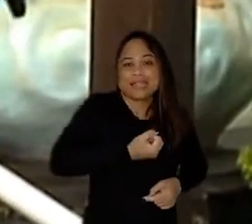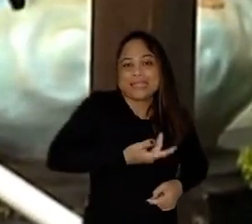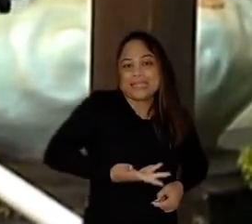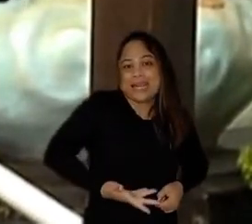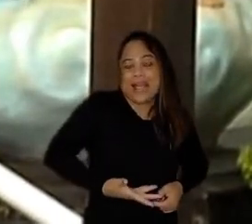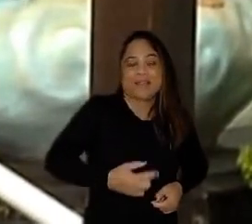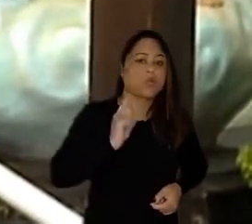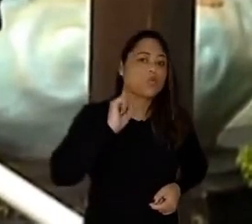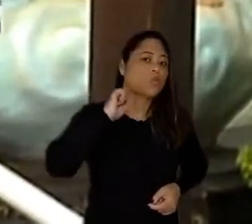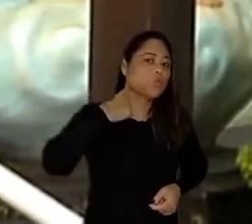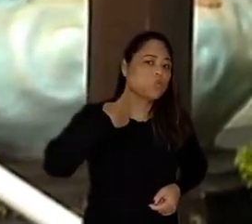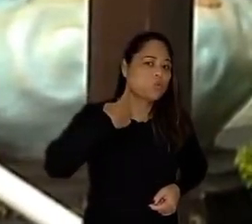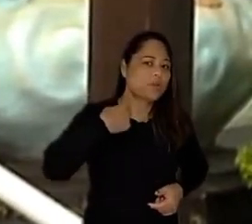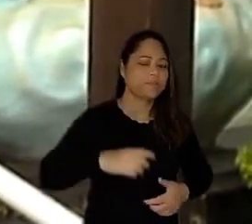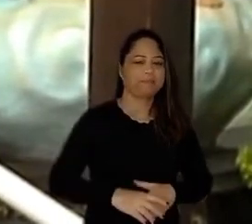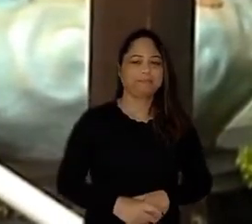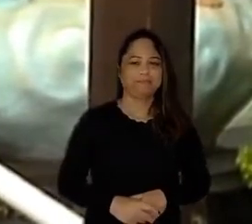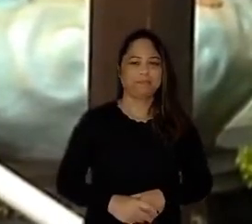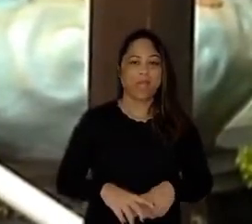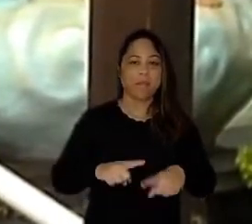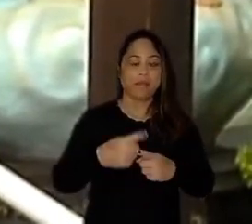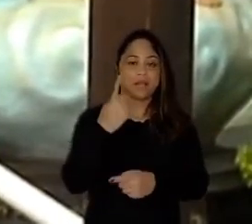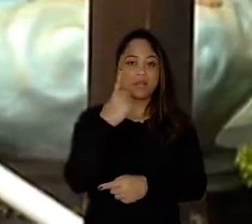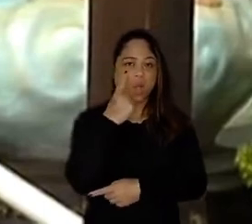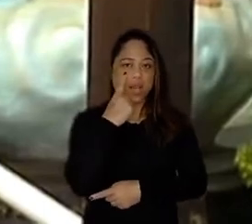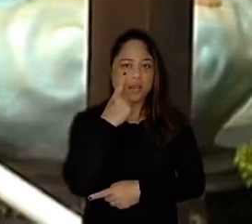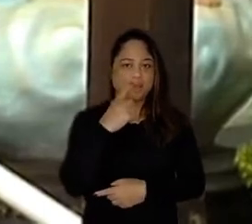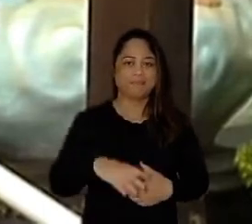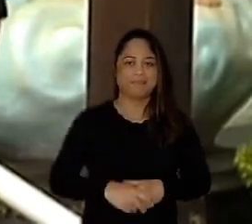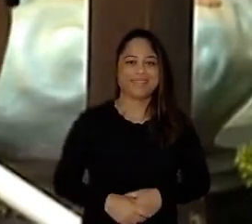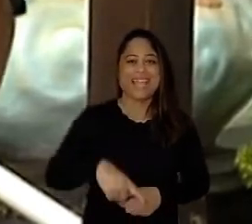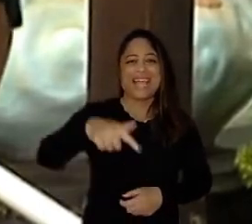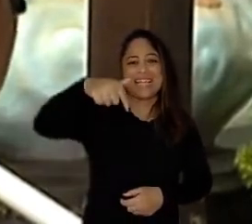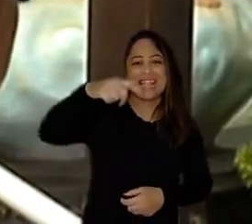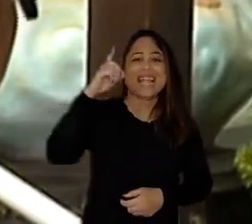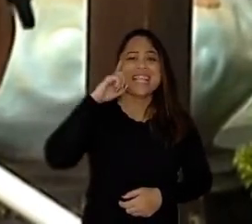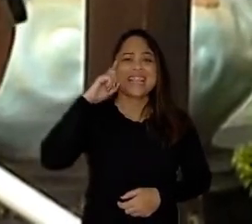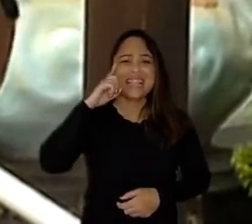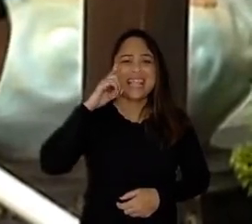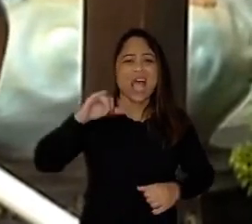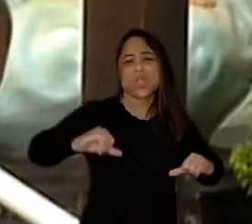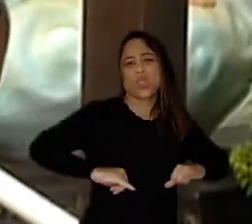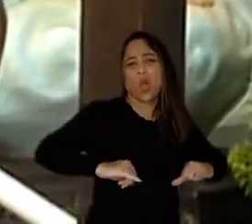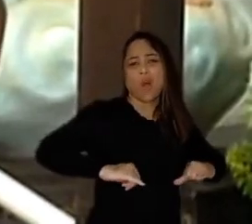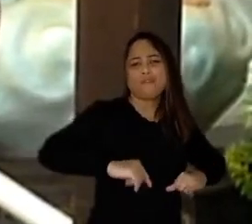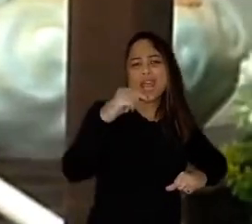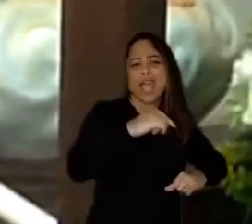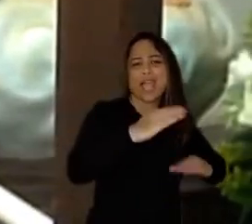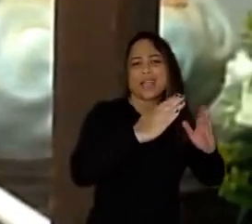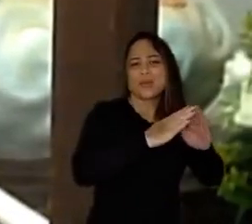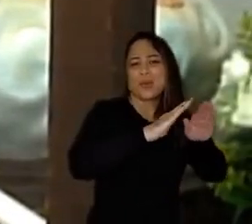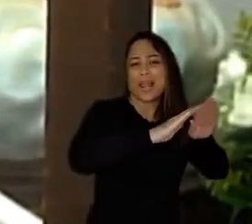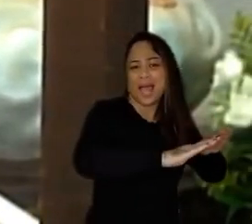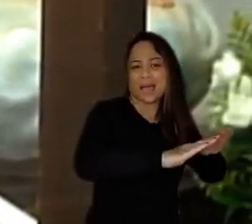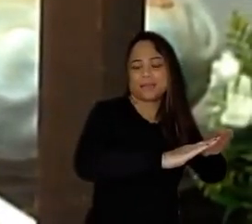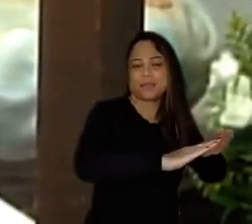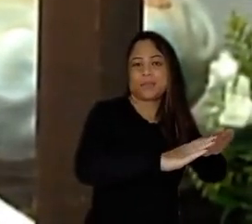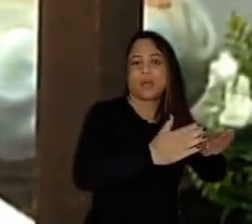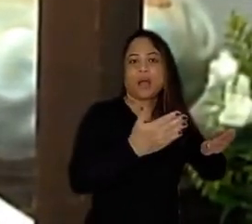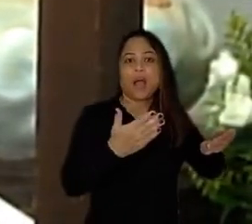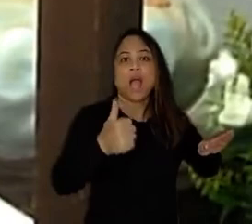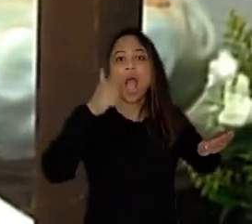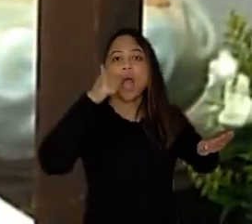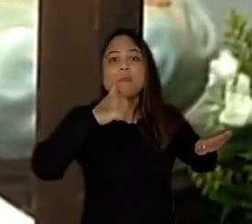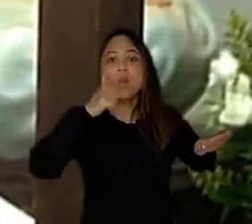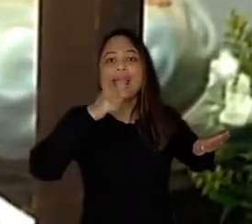impura. Agora, se a mulher já sofria durante 7 dias, essa senhora que nós vamos estudar agora tinha